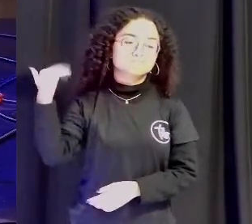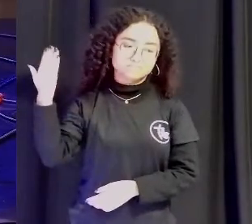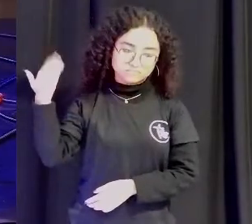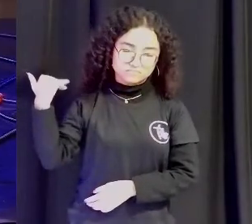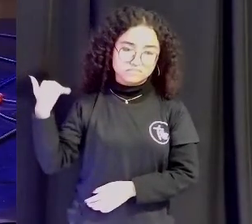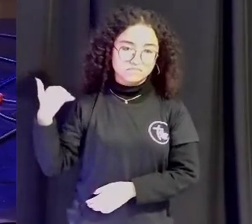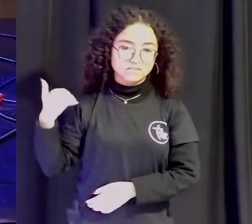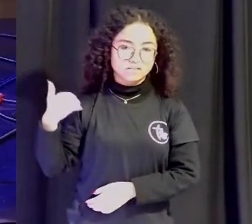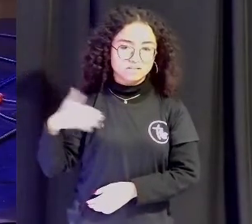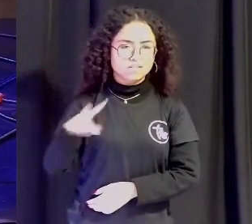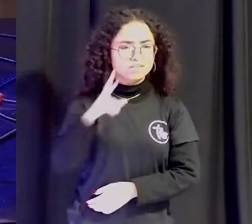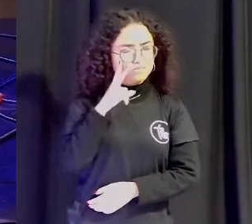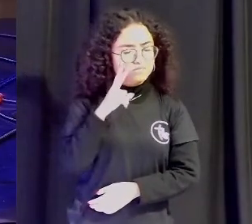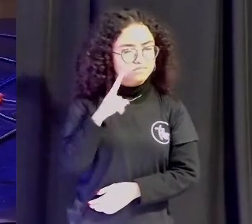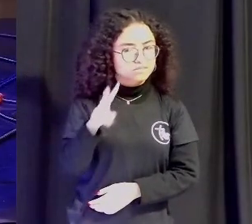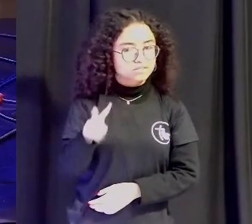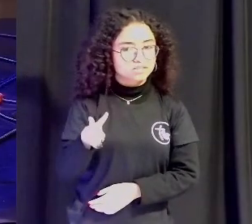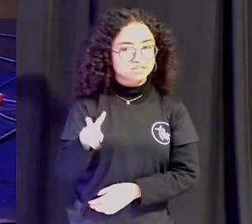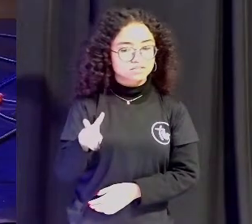que puderam ver,